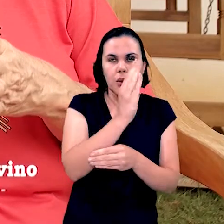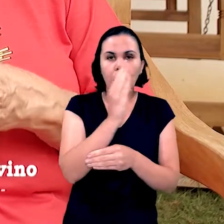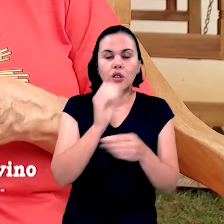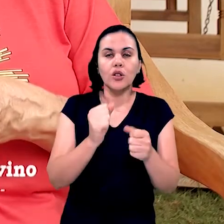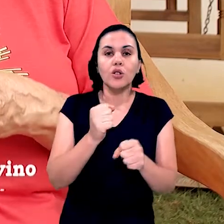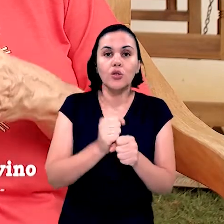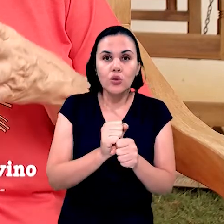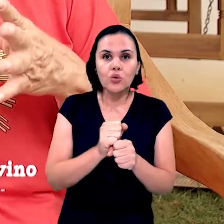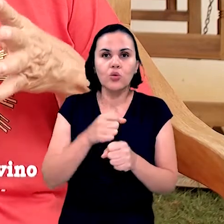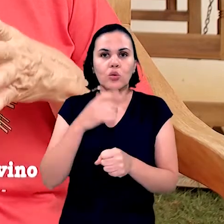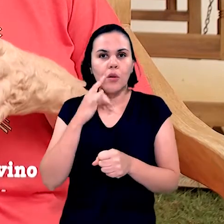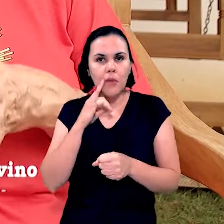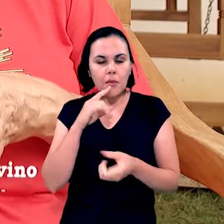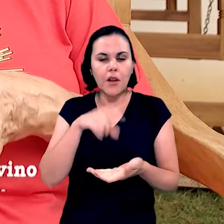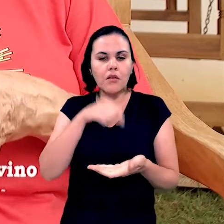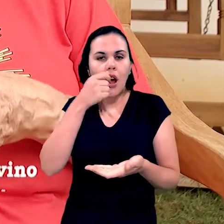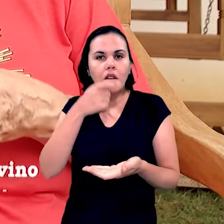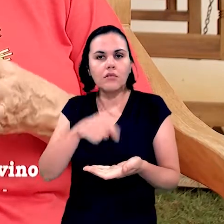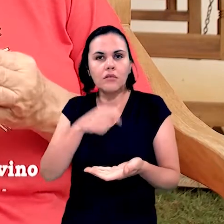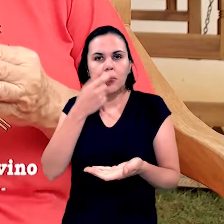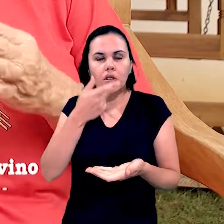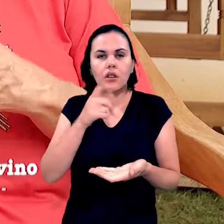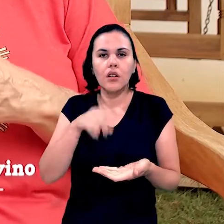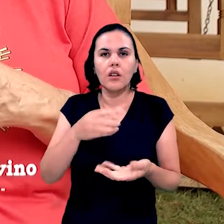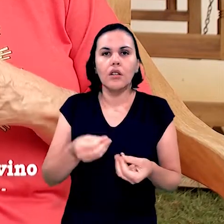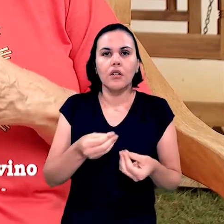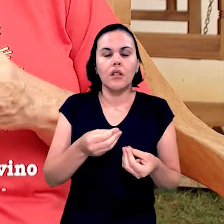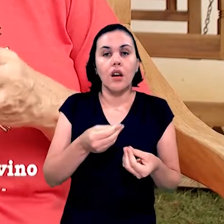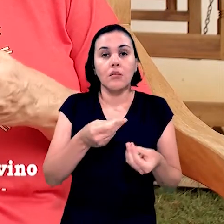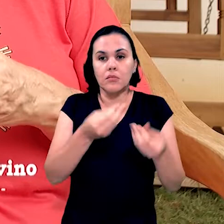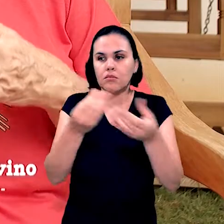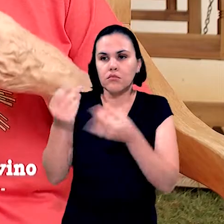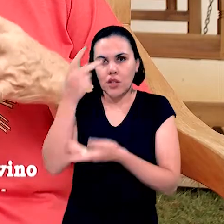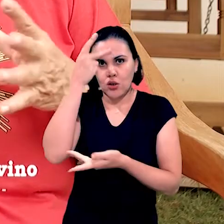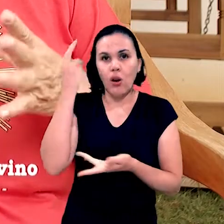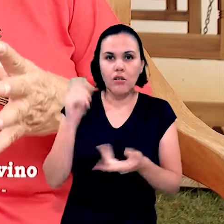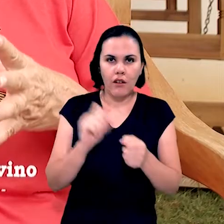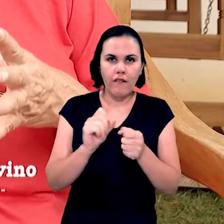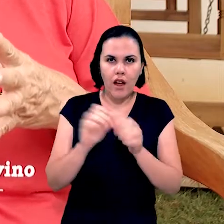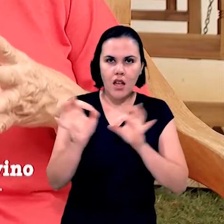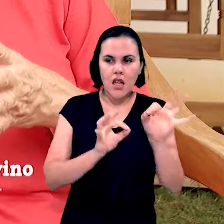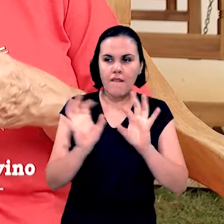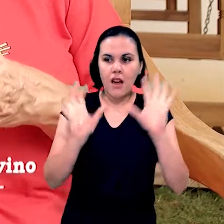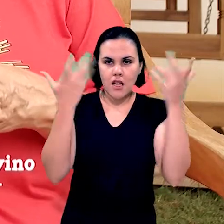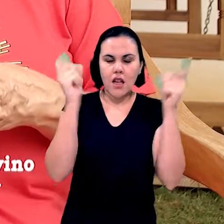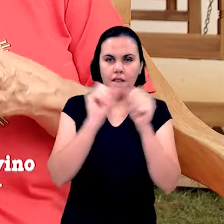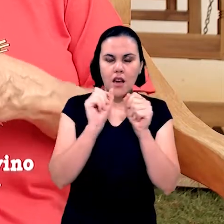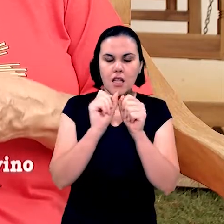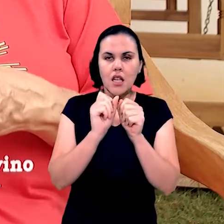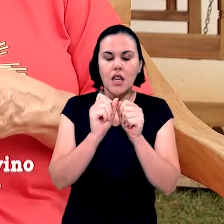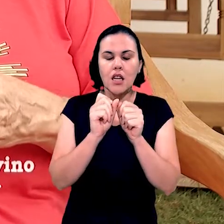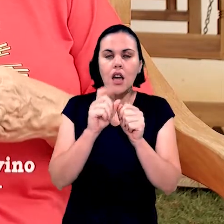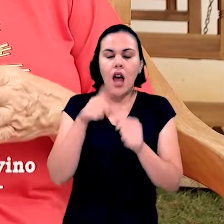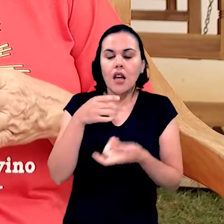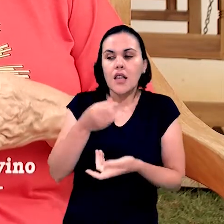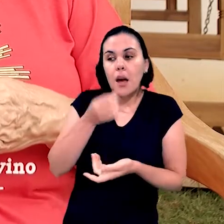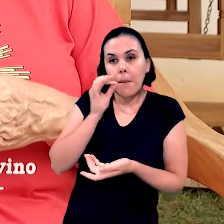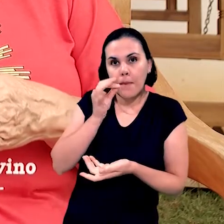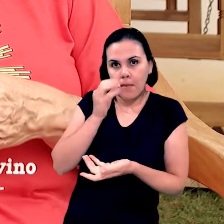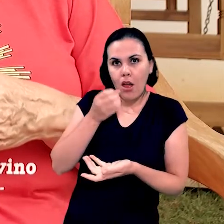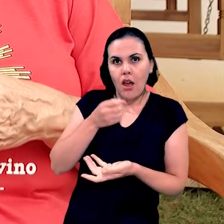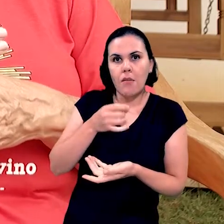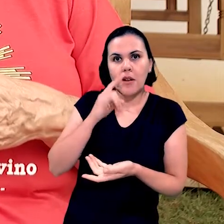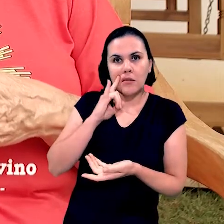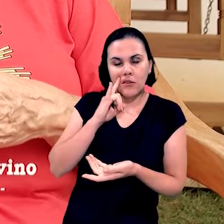o licor junto com salgadinhos, que é oferecido pelos festeiros. E esse licor, ele